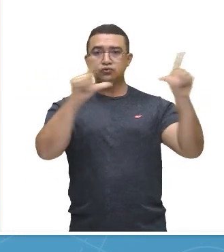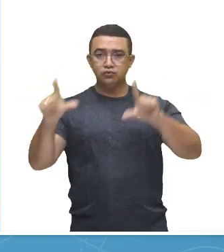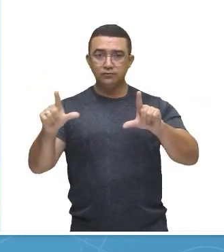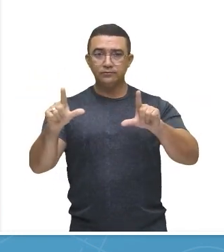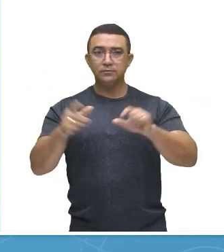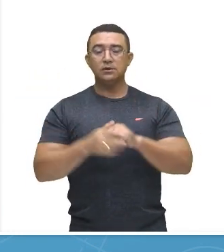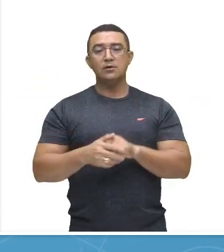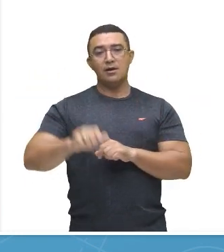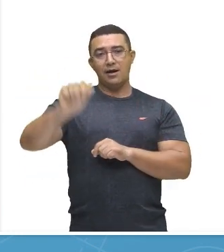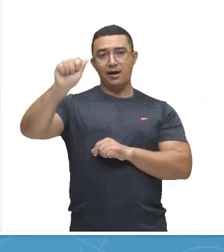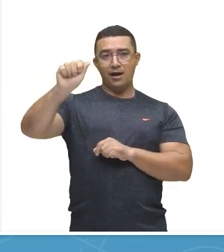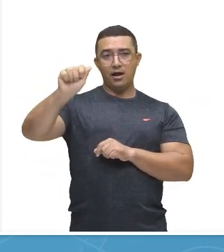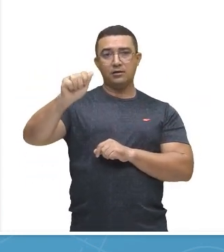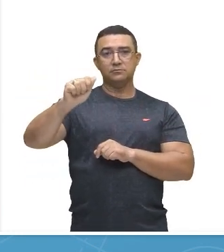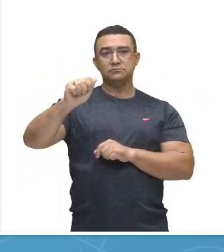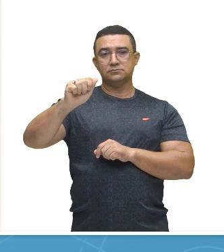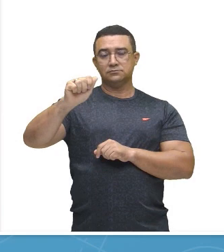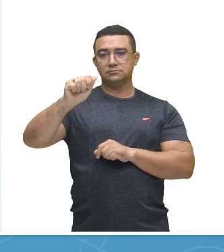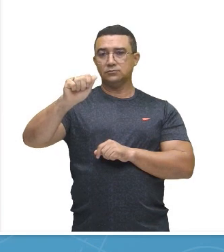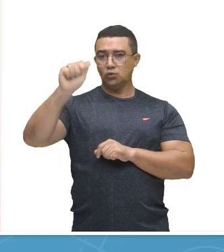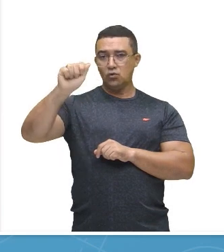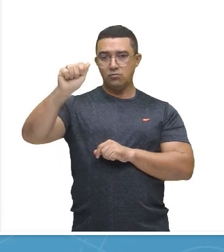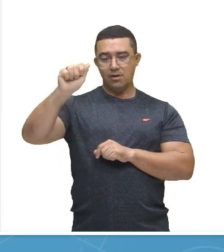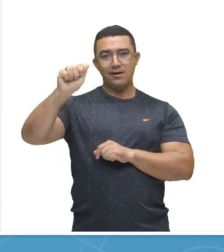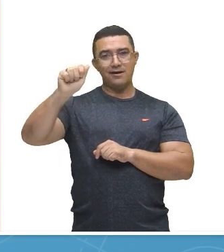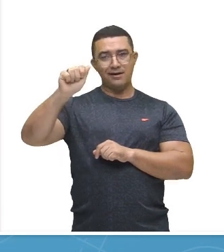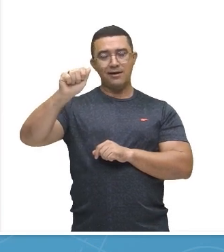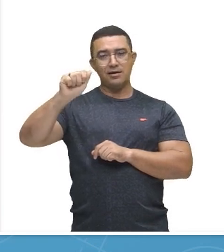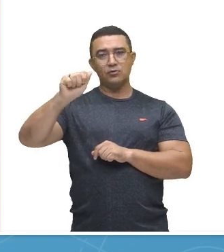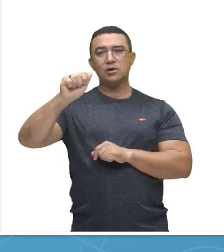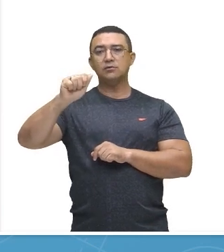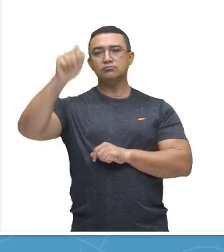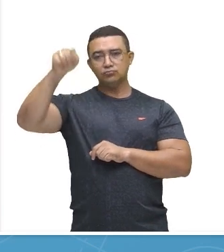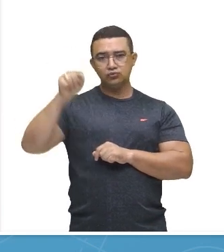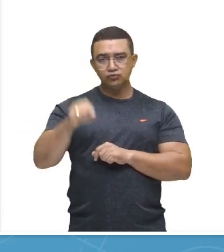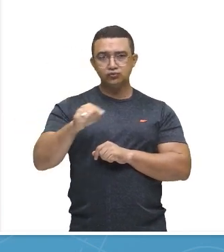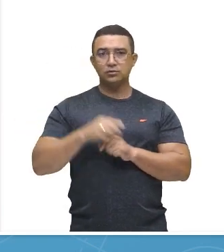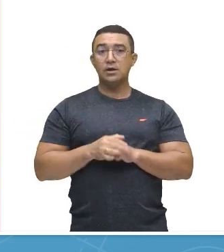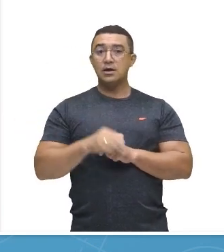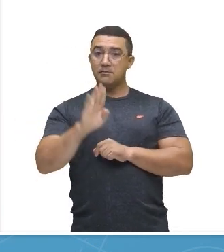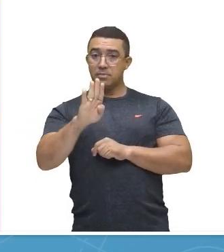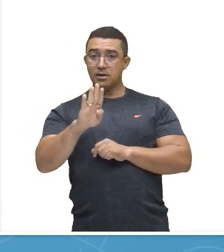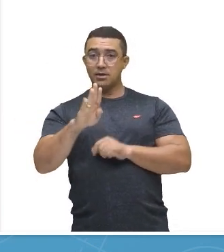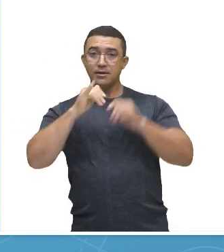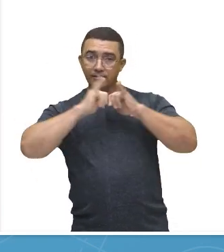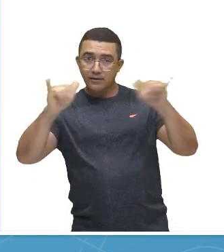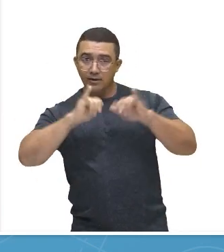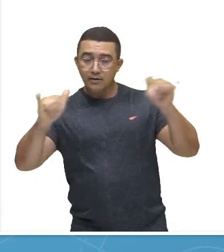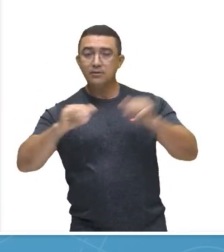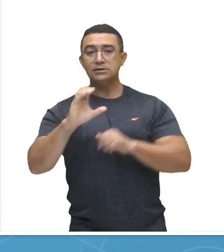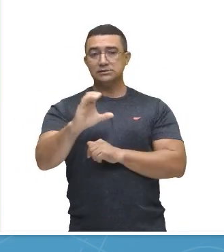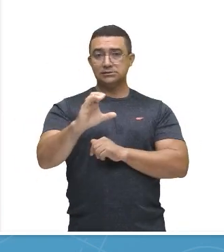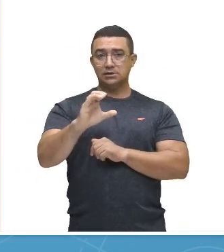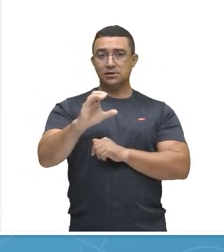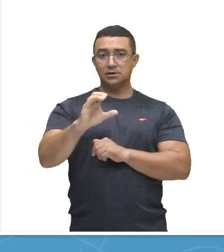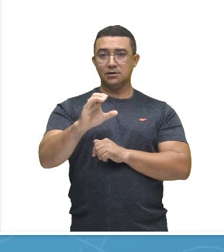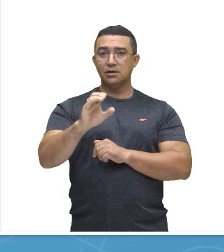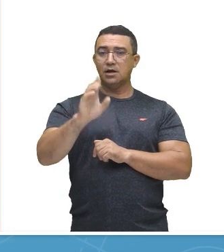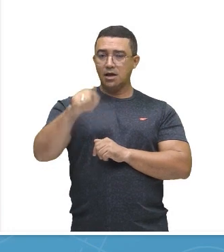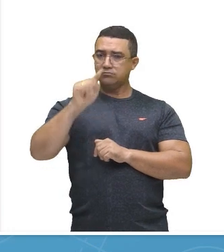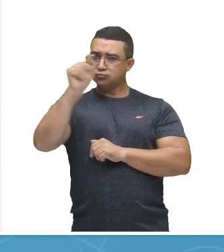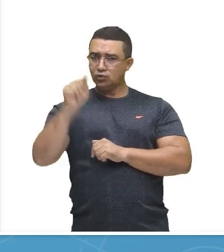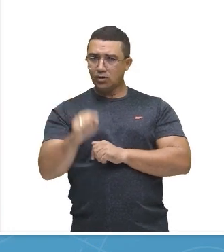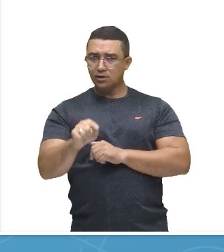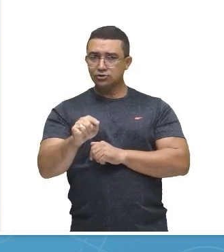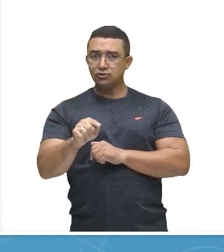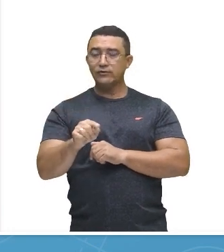a primeira, uma exclamativa, declarativa, letra B. Letra C, nós temos uma